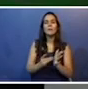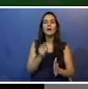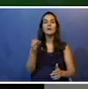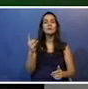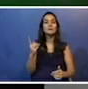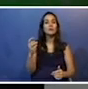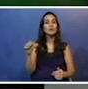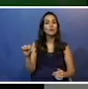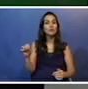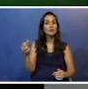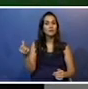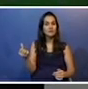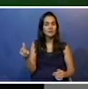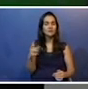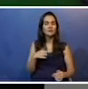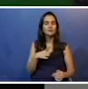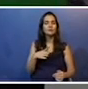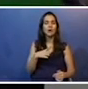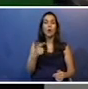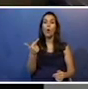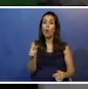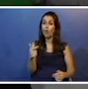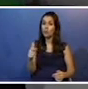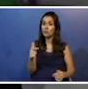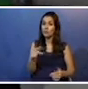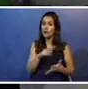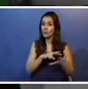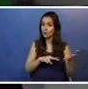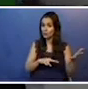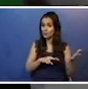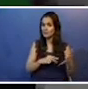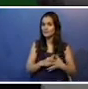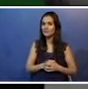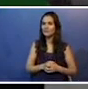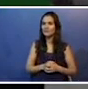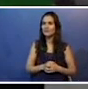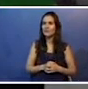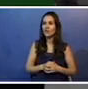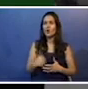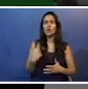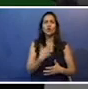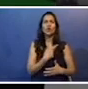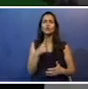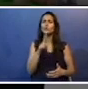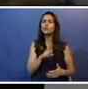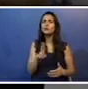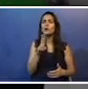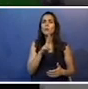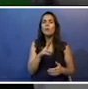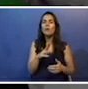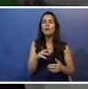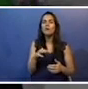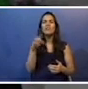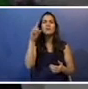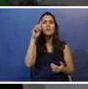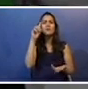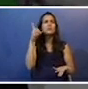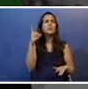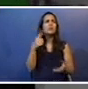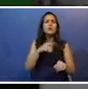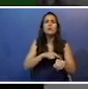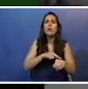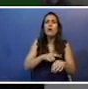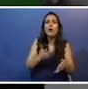196, tem mais uma leiturinha. Vamos lá? Quando usamos a numeração romana? Criado